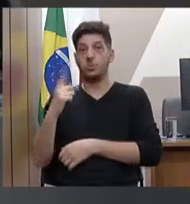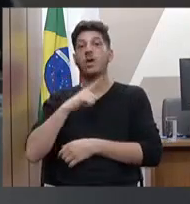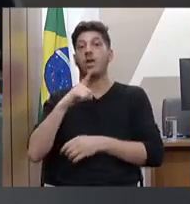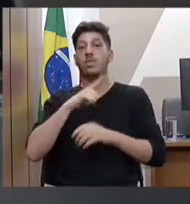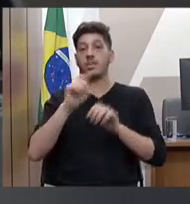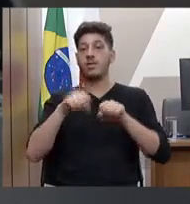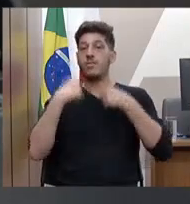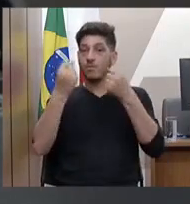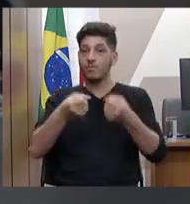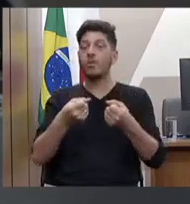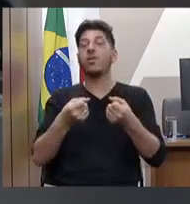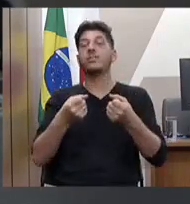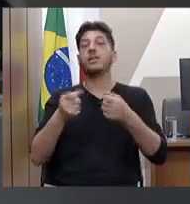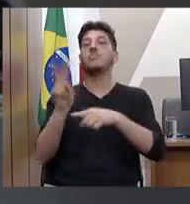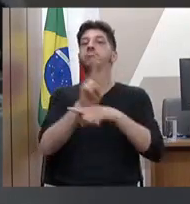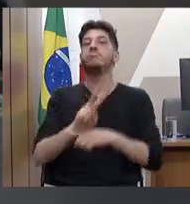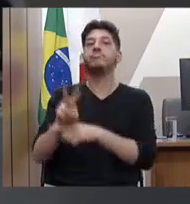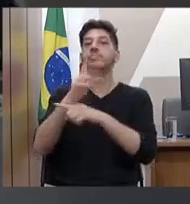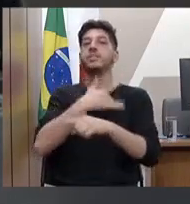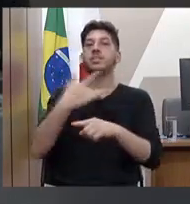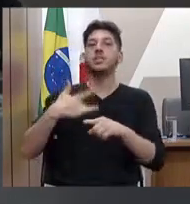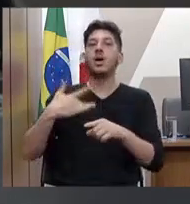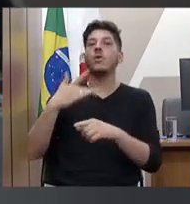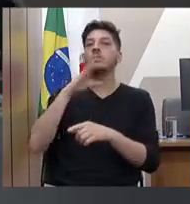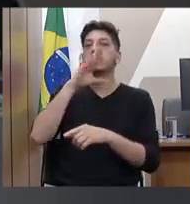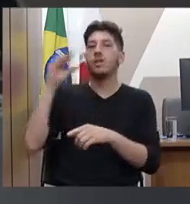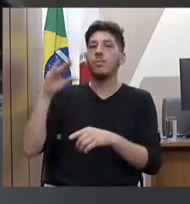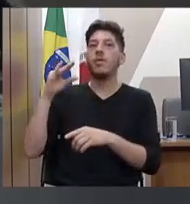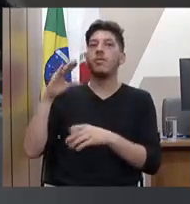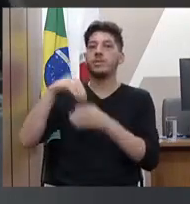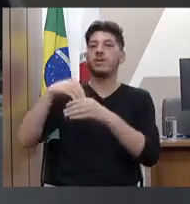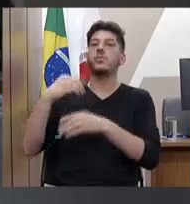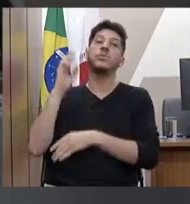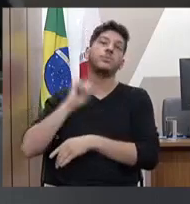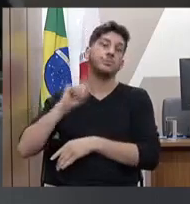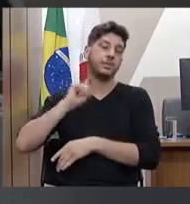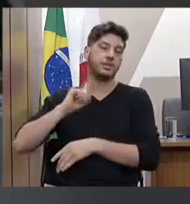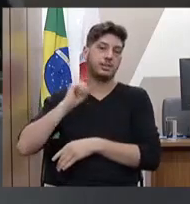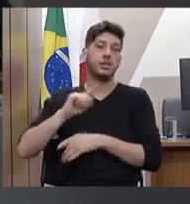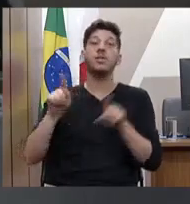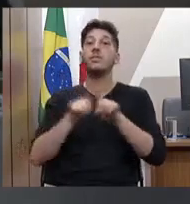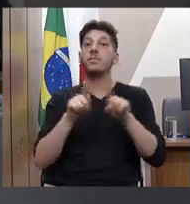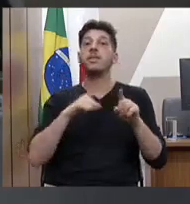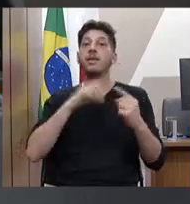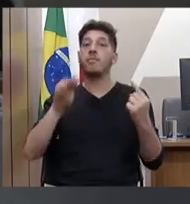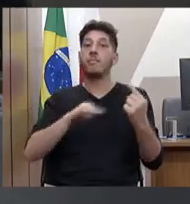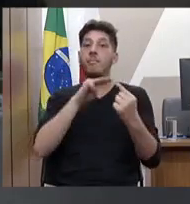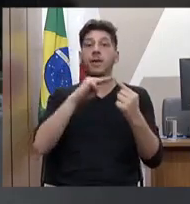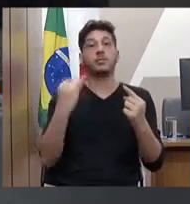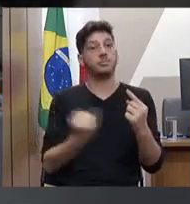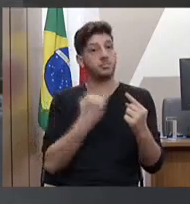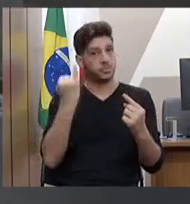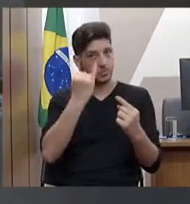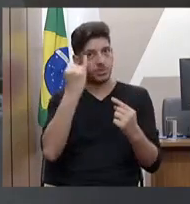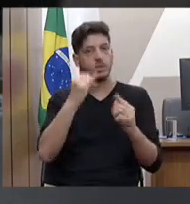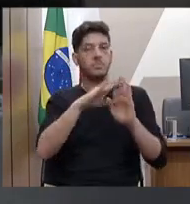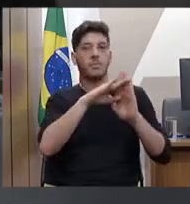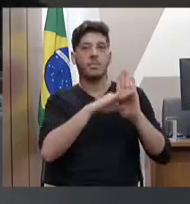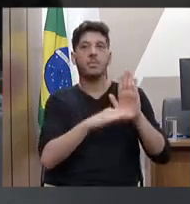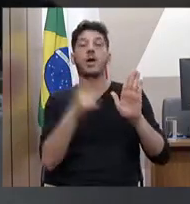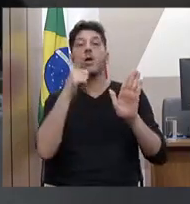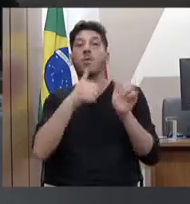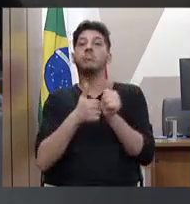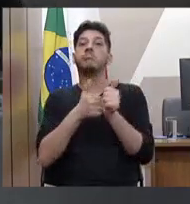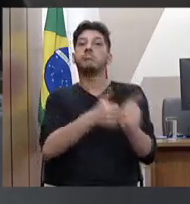vigilância em saúde do Trabalhador então eles estabeleceram metas mais necessárias de cumprimento